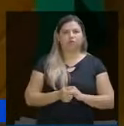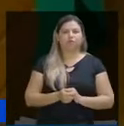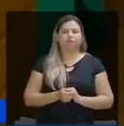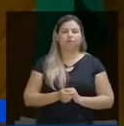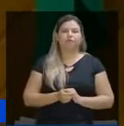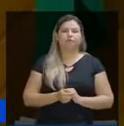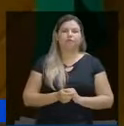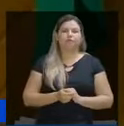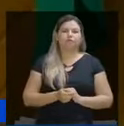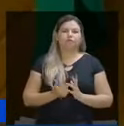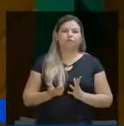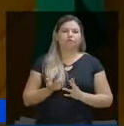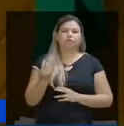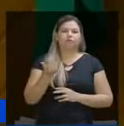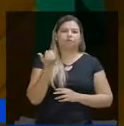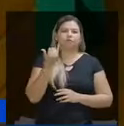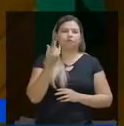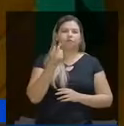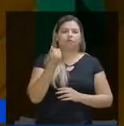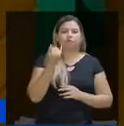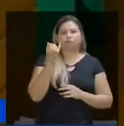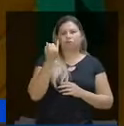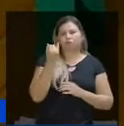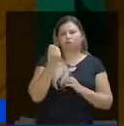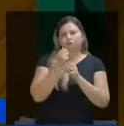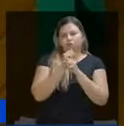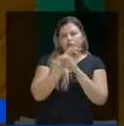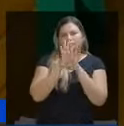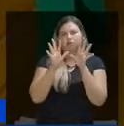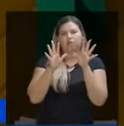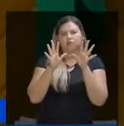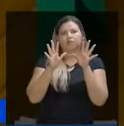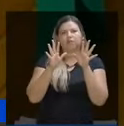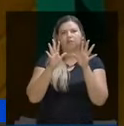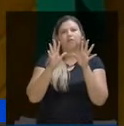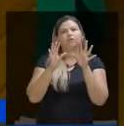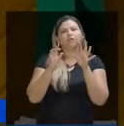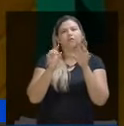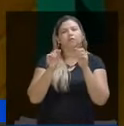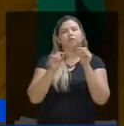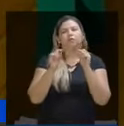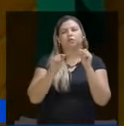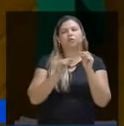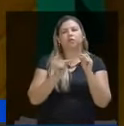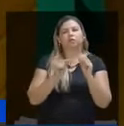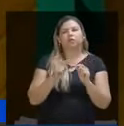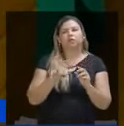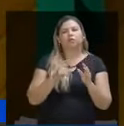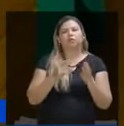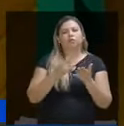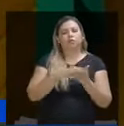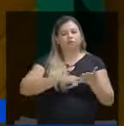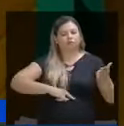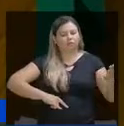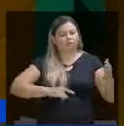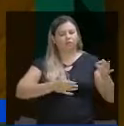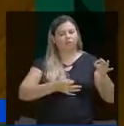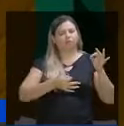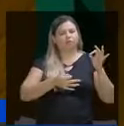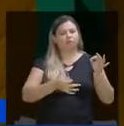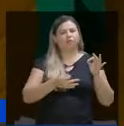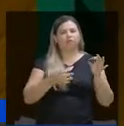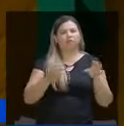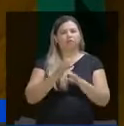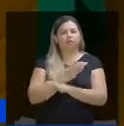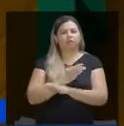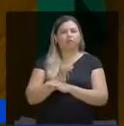Inicialmente, importa consignar, para entendimento do caso, que a certidão de quitação eleitoral,